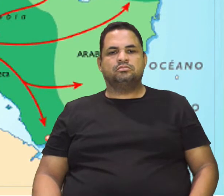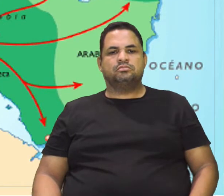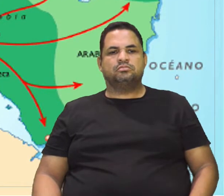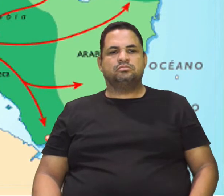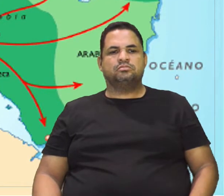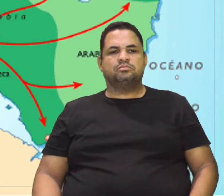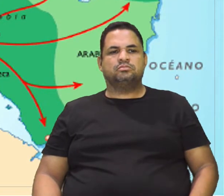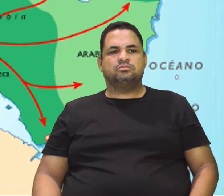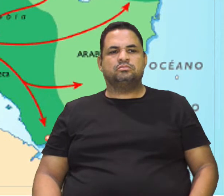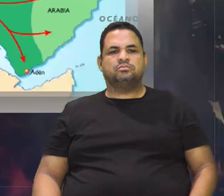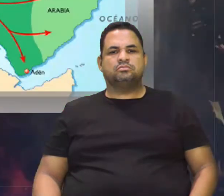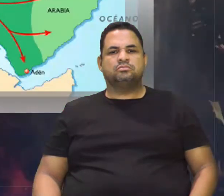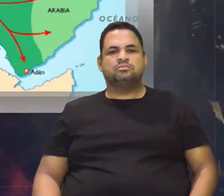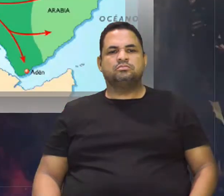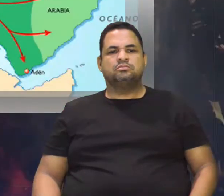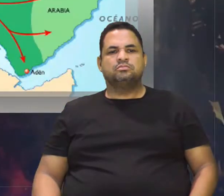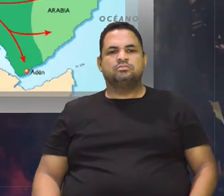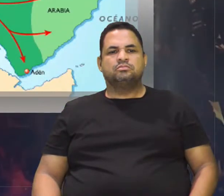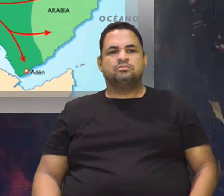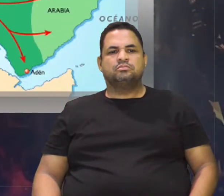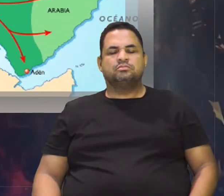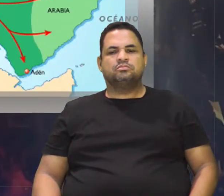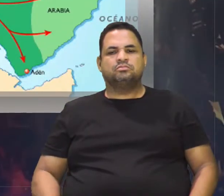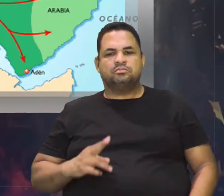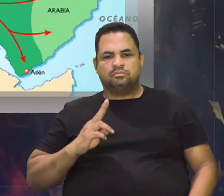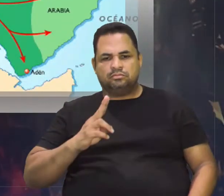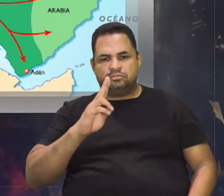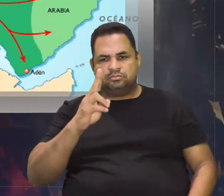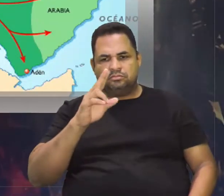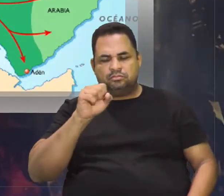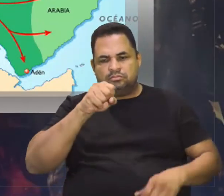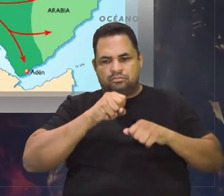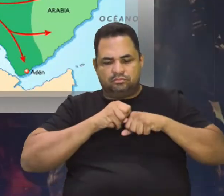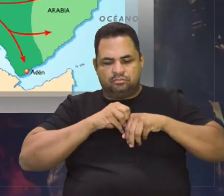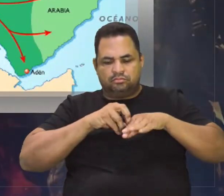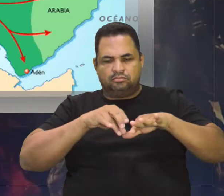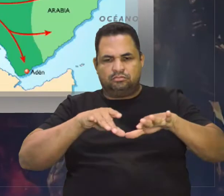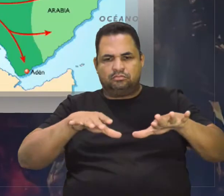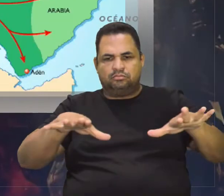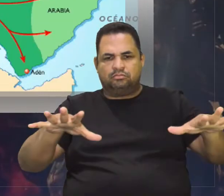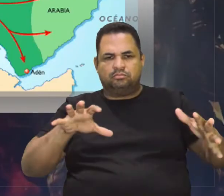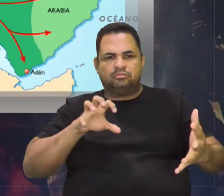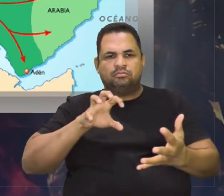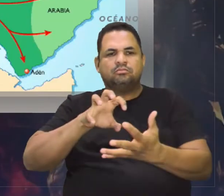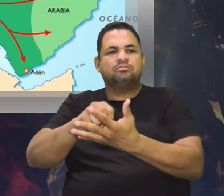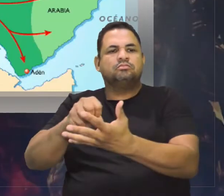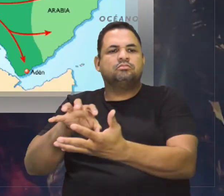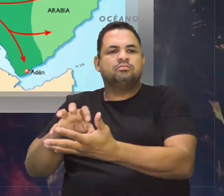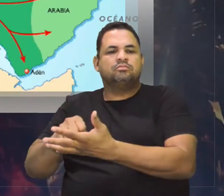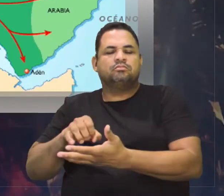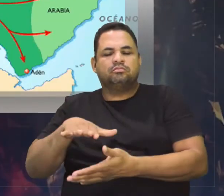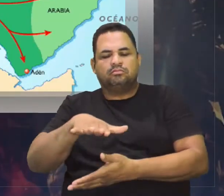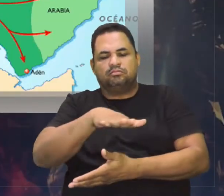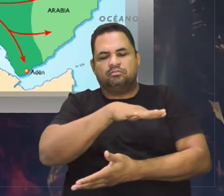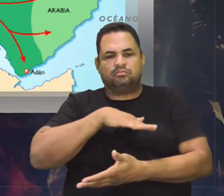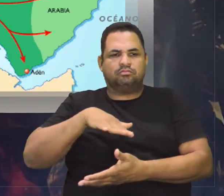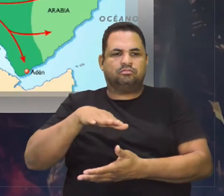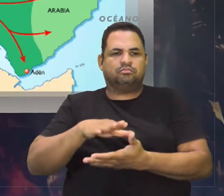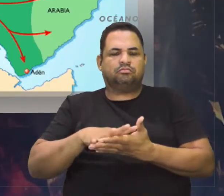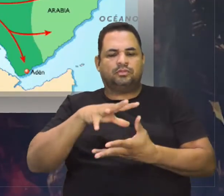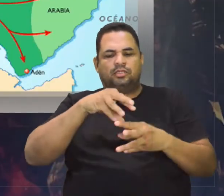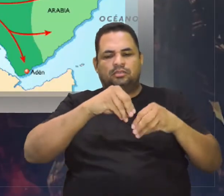comigo. Então, ele sai aqui fazendo esse processo de expansão e conquistando grande parte das